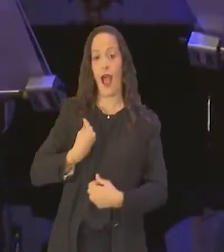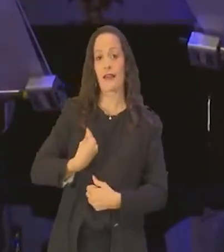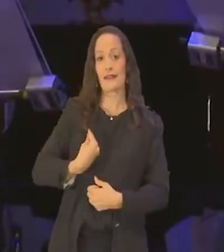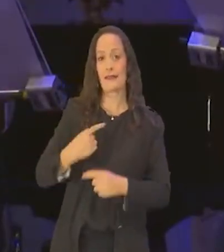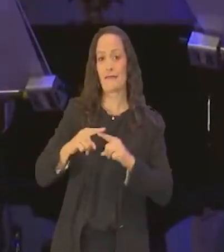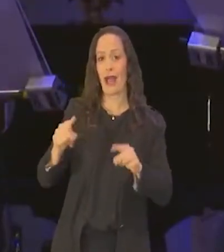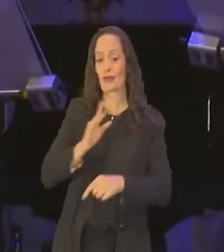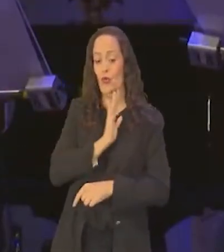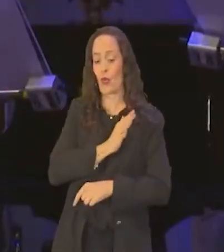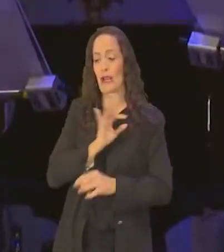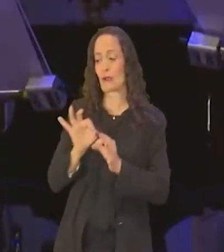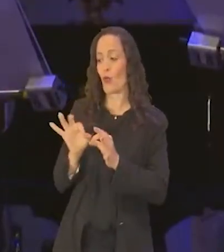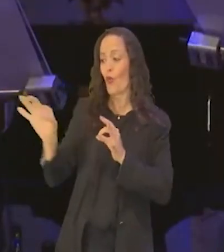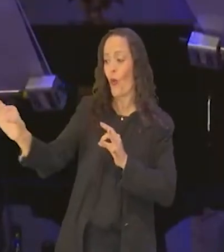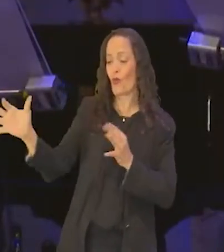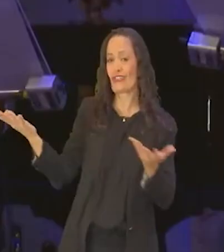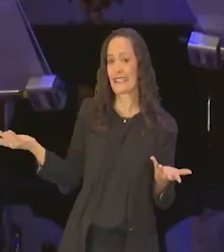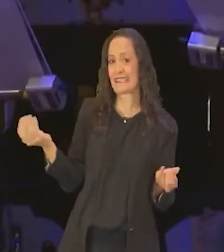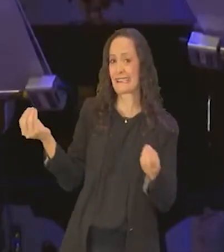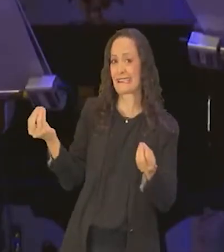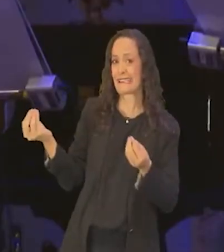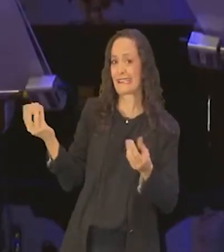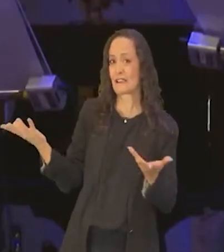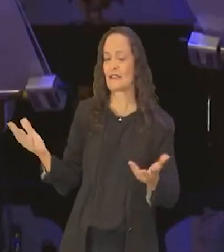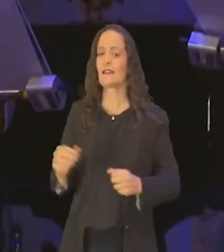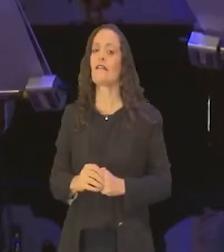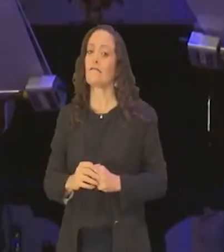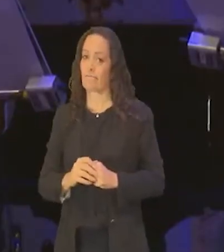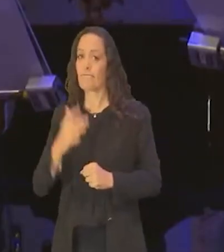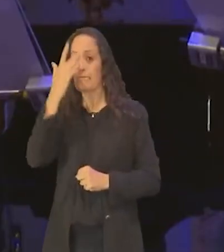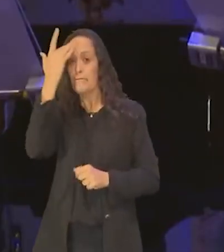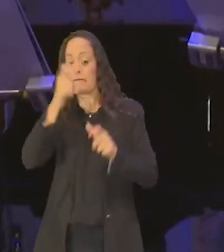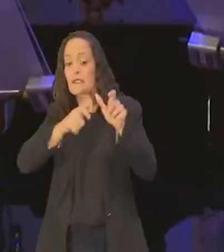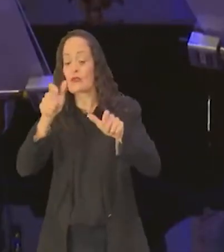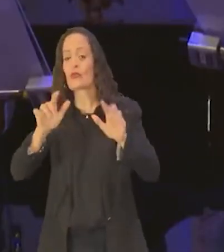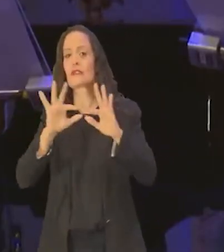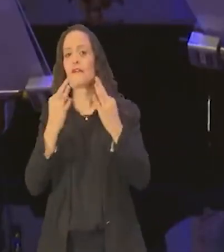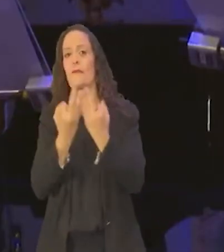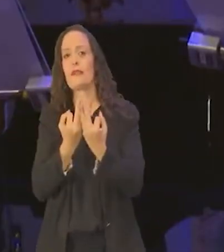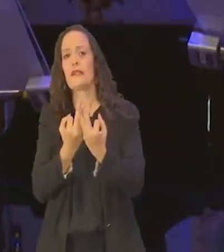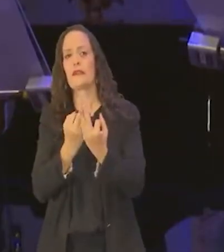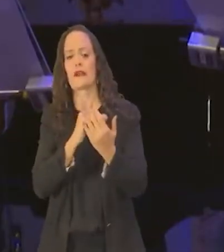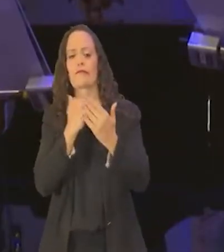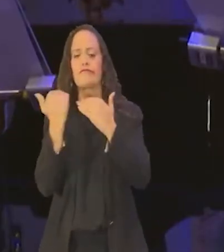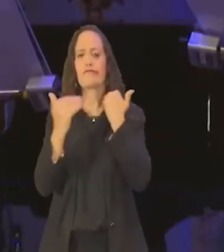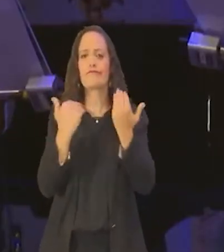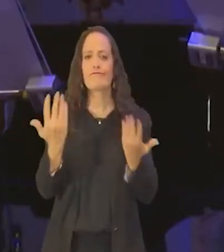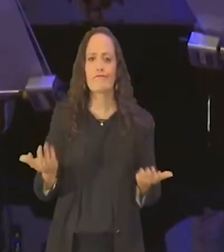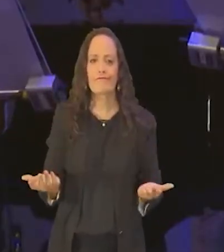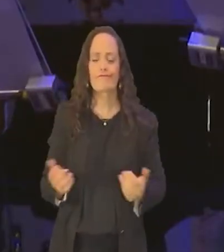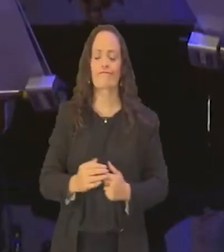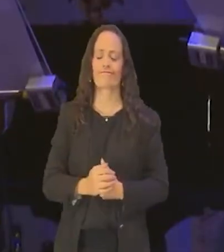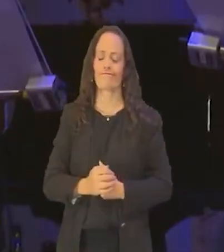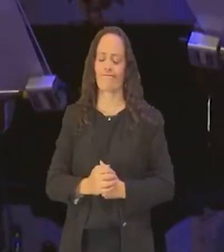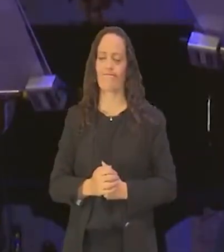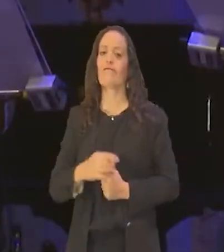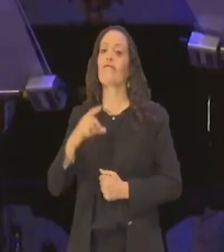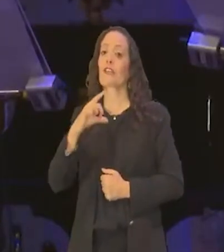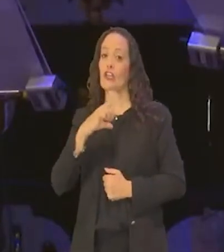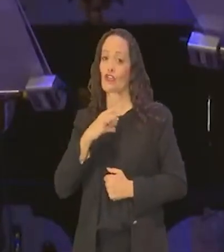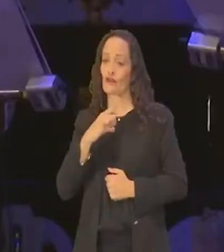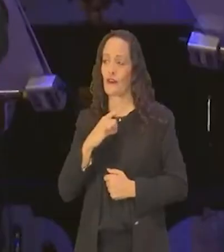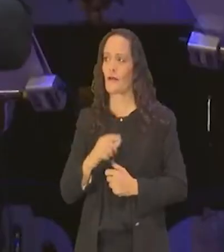lá. Tivemos irmãos, famílias em luto, perdas. Tivemos